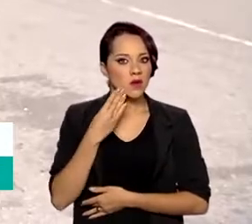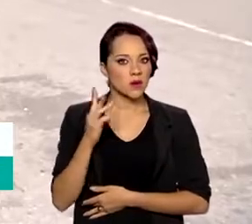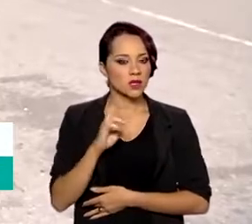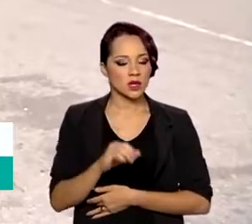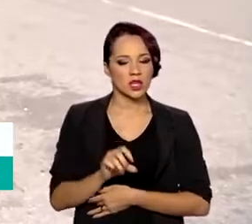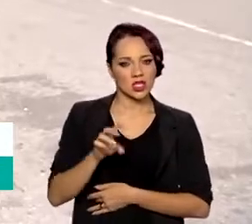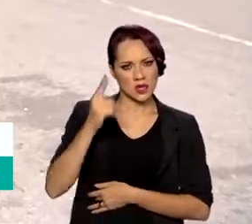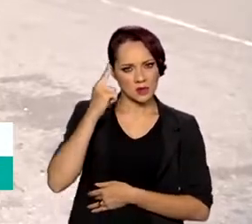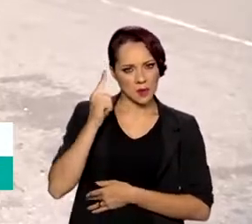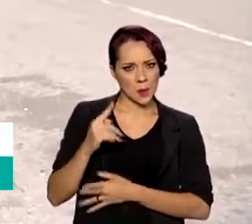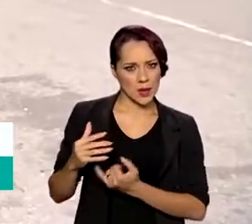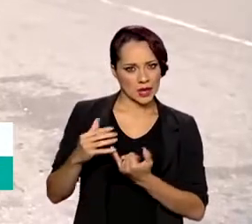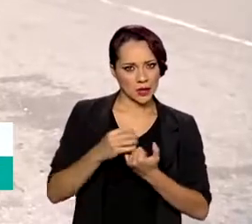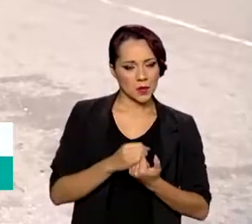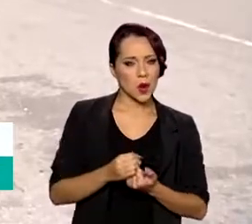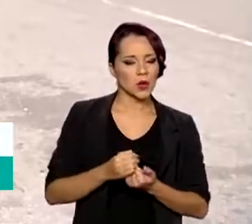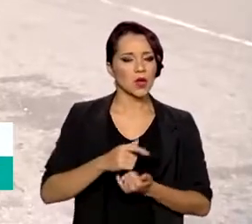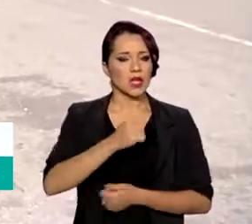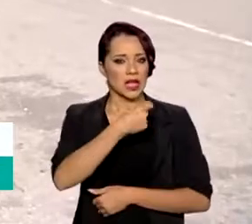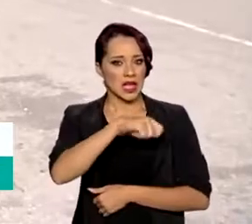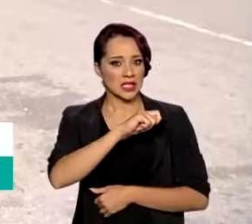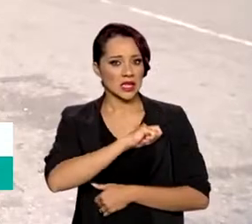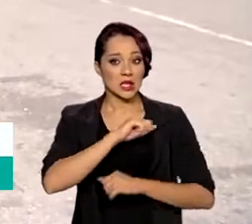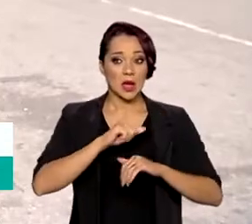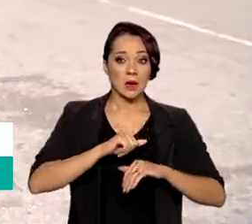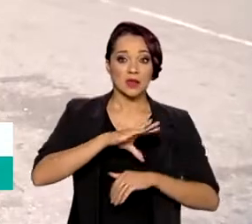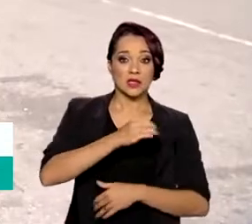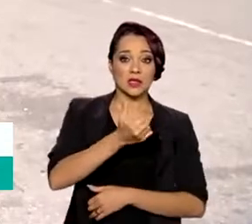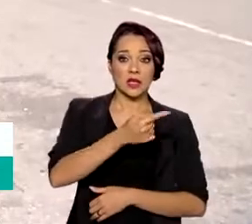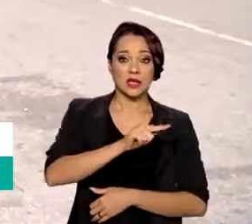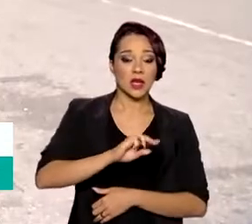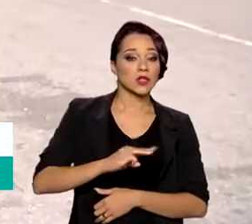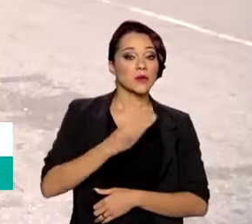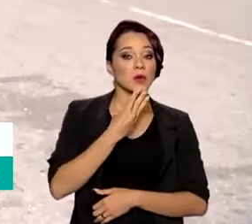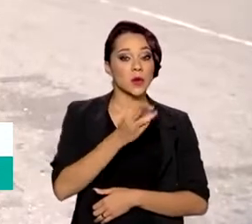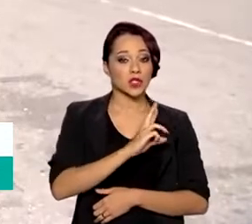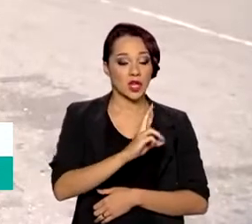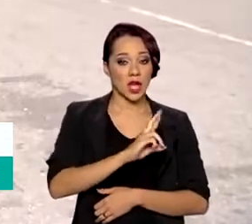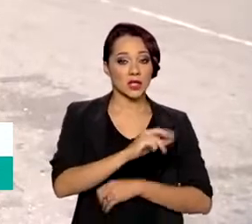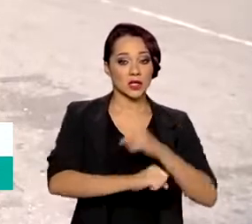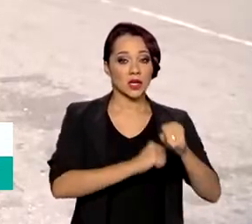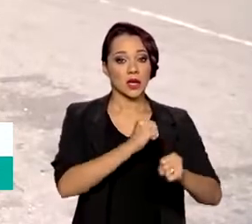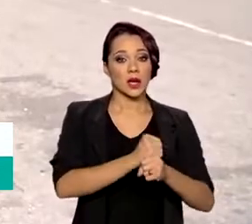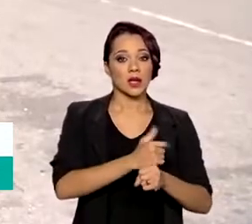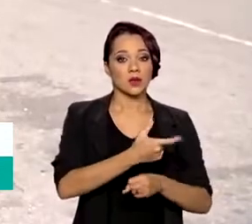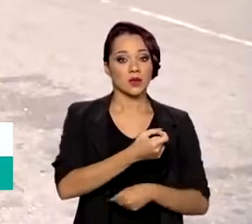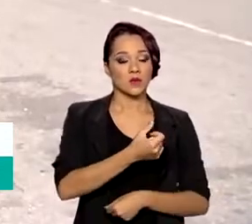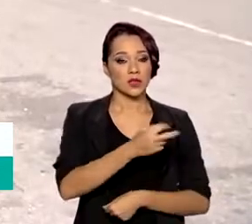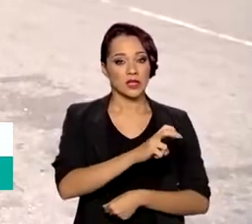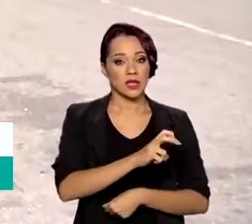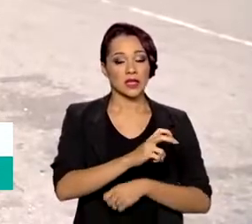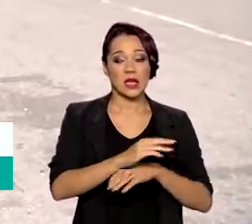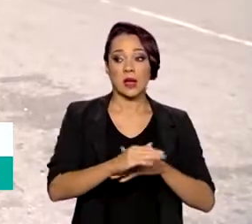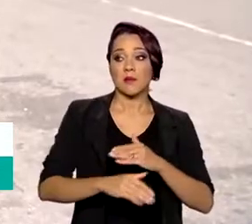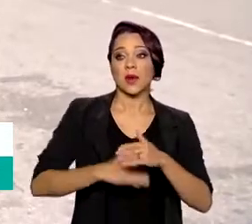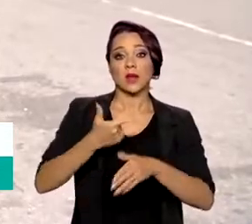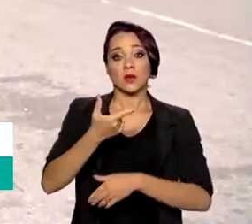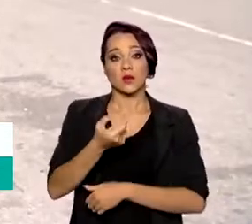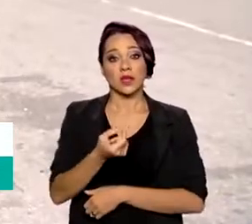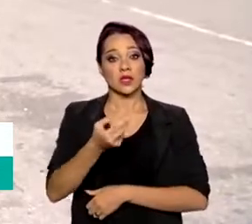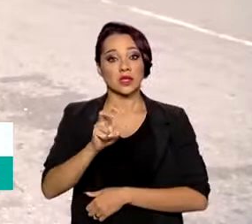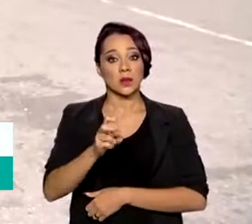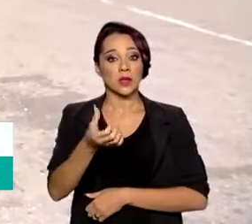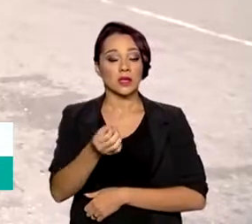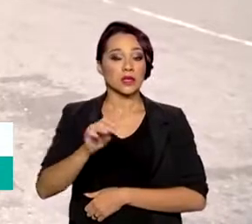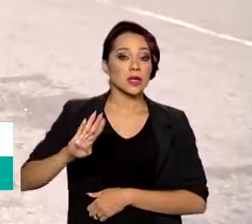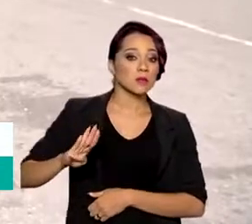patrimônio que ele declarou à Receita Federal saltou de R$ 17 milhões em 2006 para